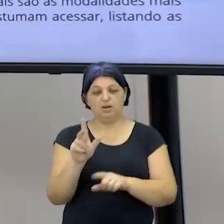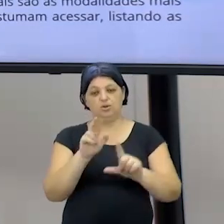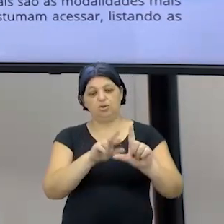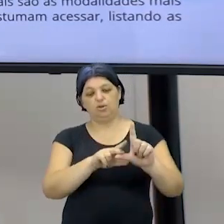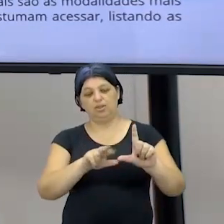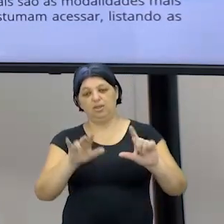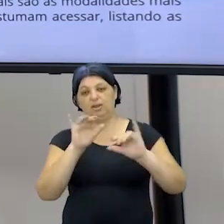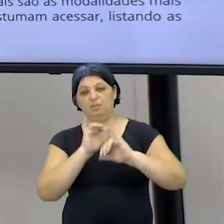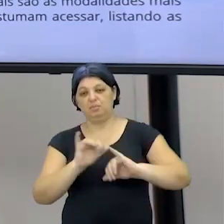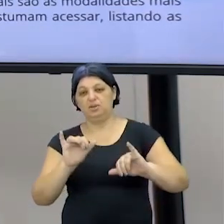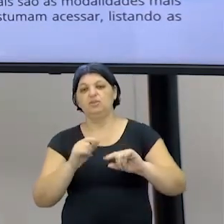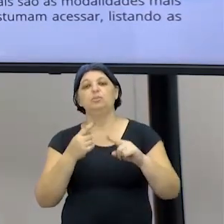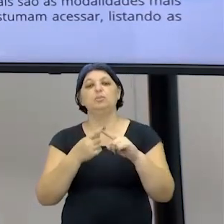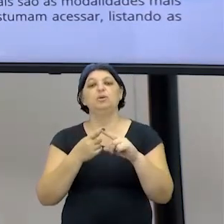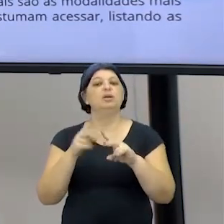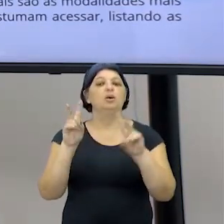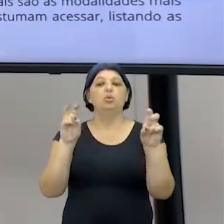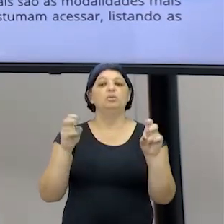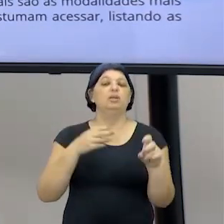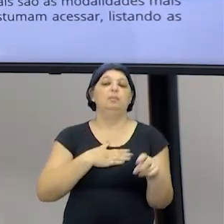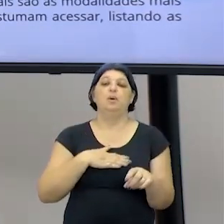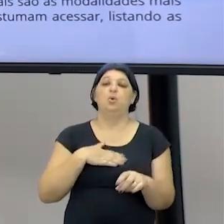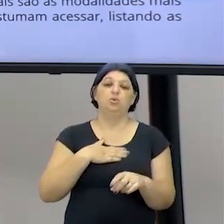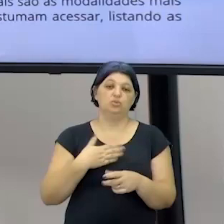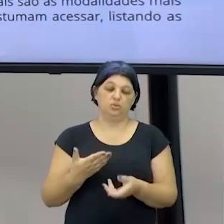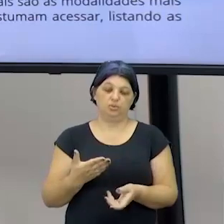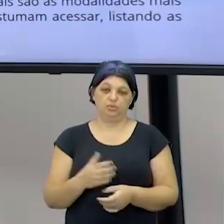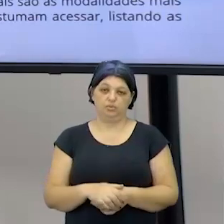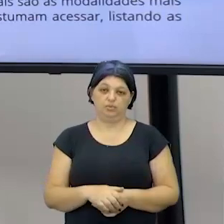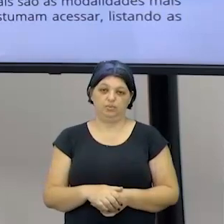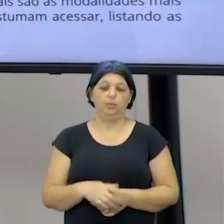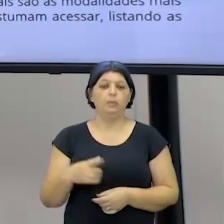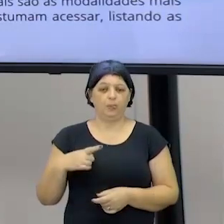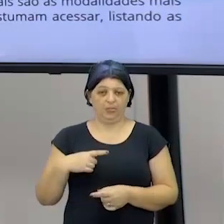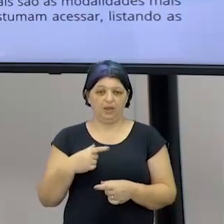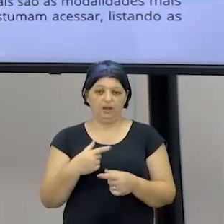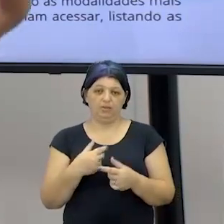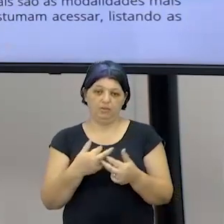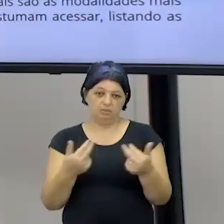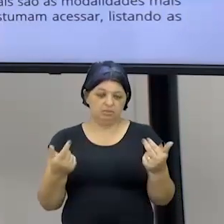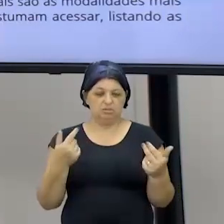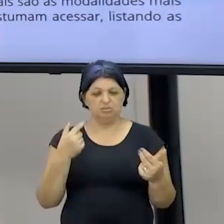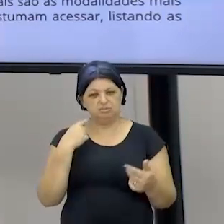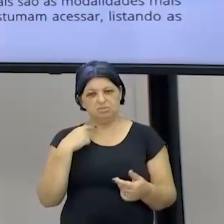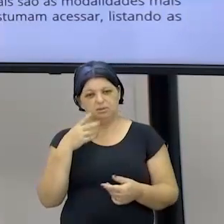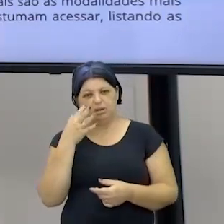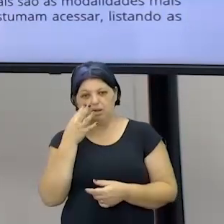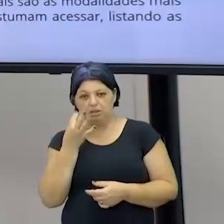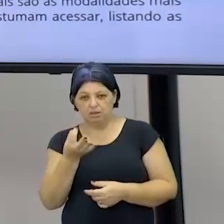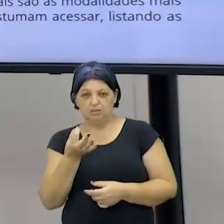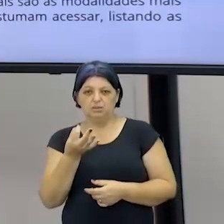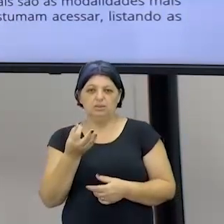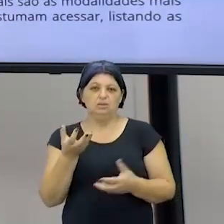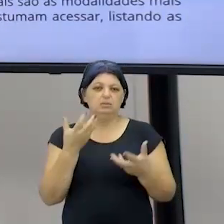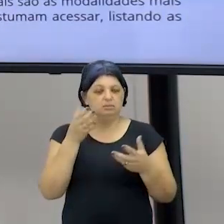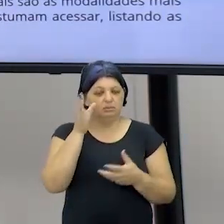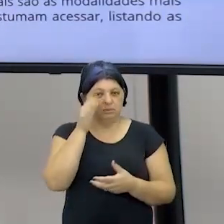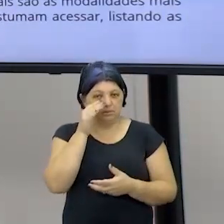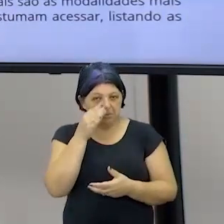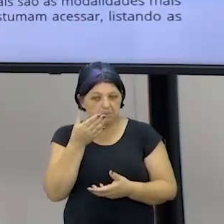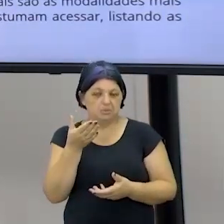identificou aí com esse aprofundamento, né? Teve algum componente que te chamou a atenção ali na hora de